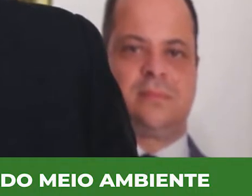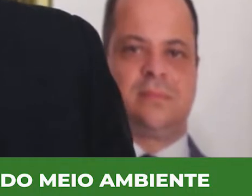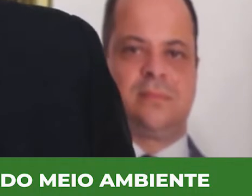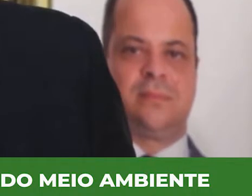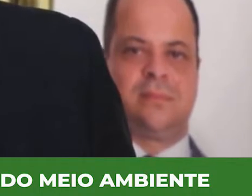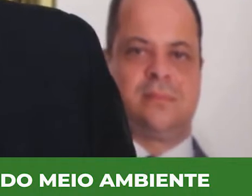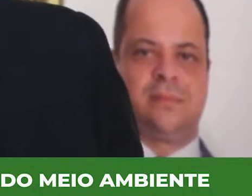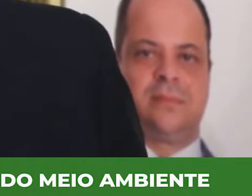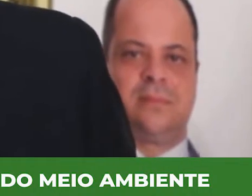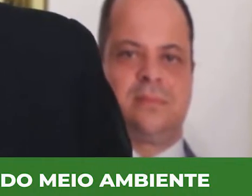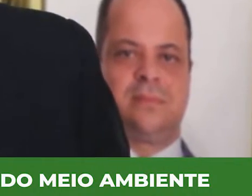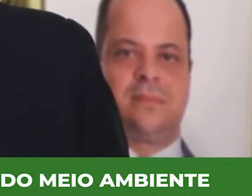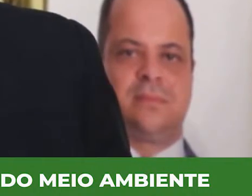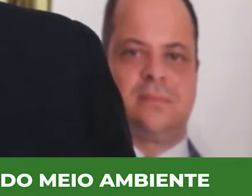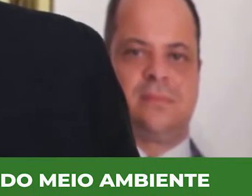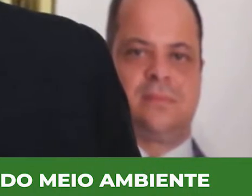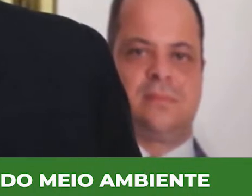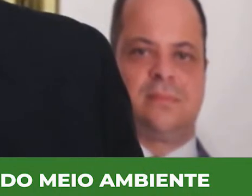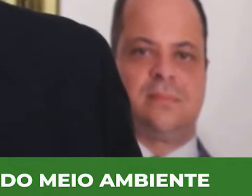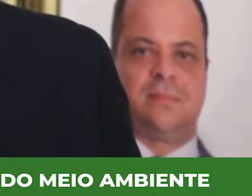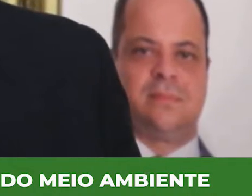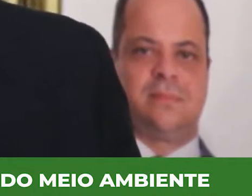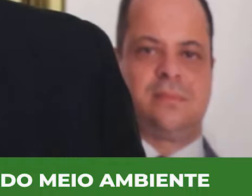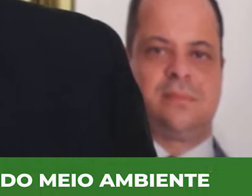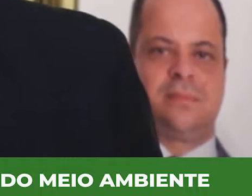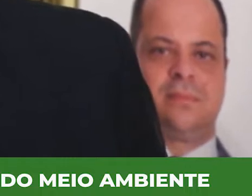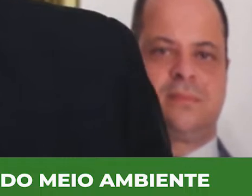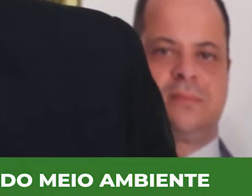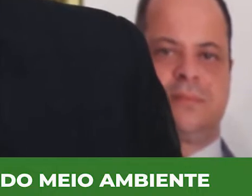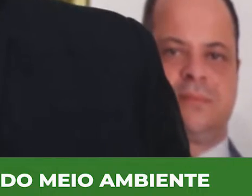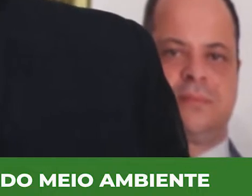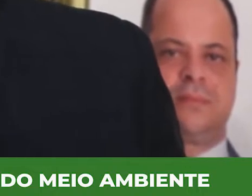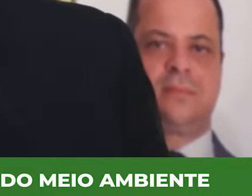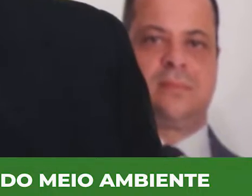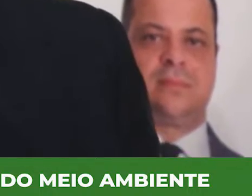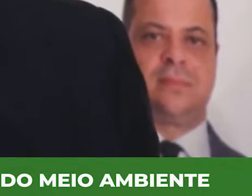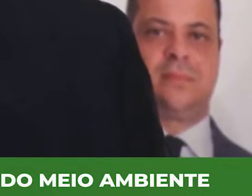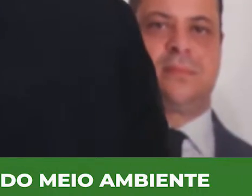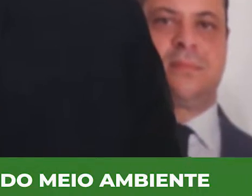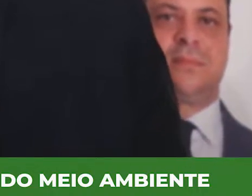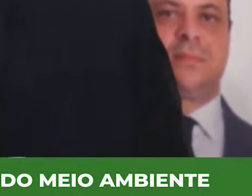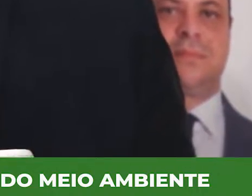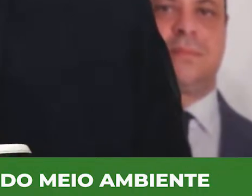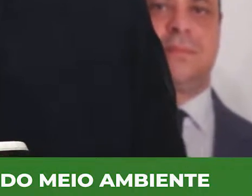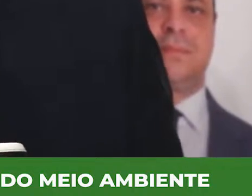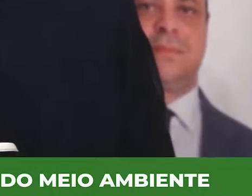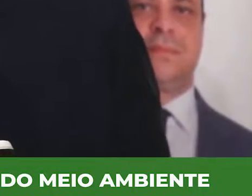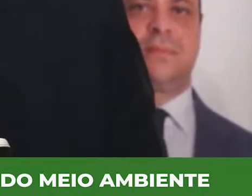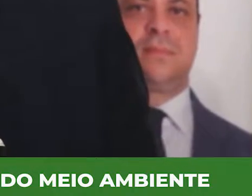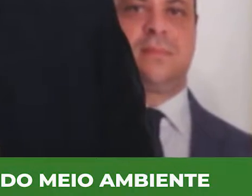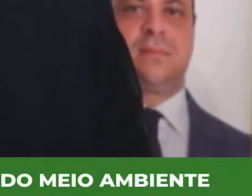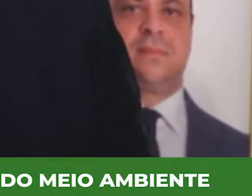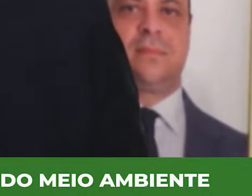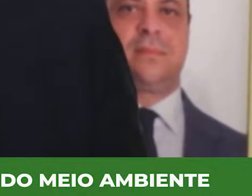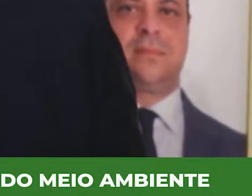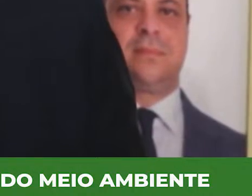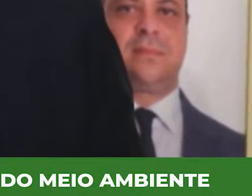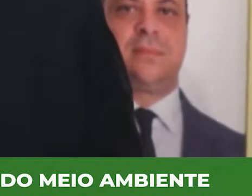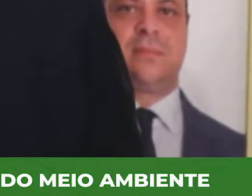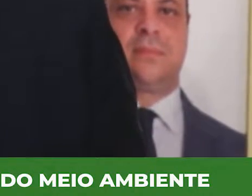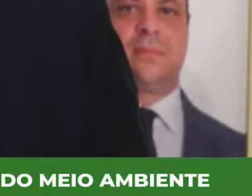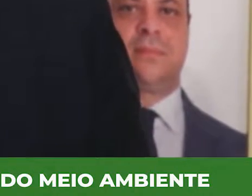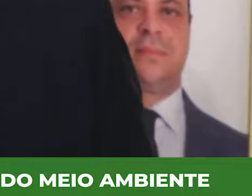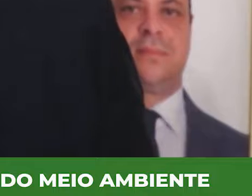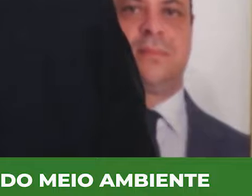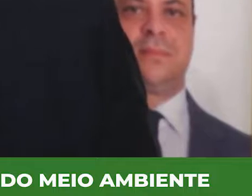agradecer a Deus agradecer a oportunidade que o prefeito Rogério mês me deu por estar à frente dessa importante pasta e dizer